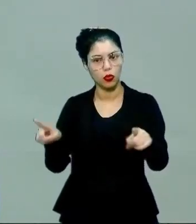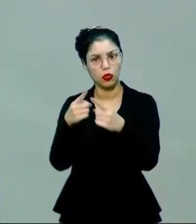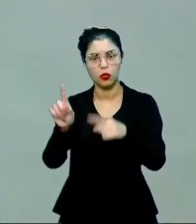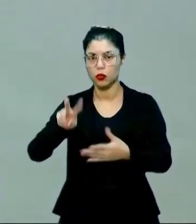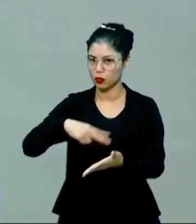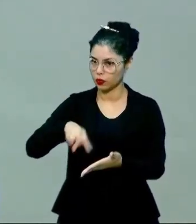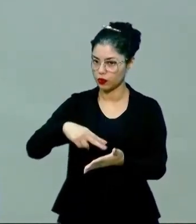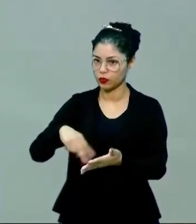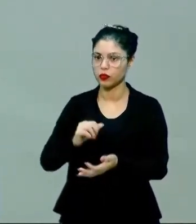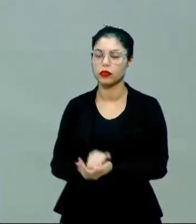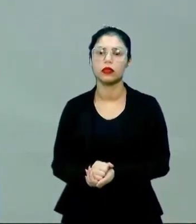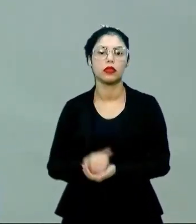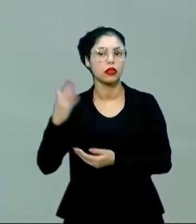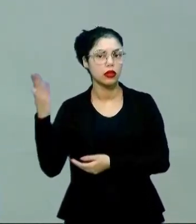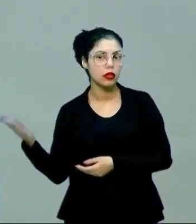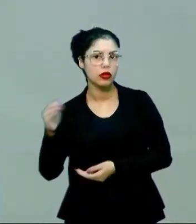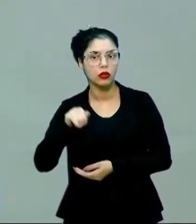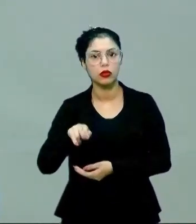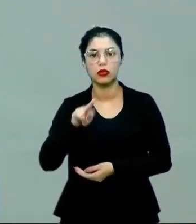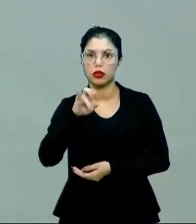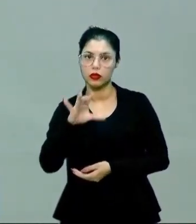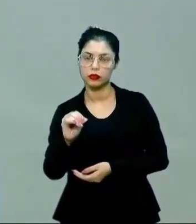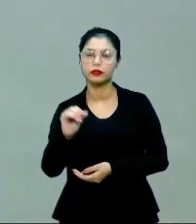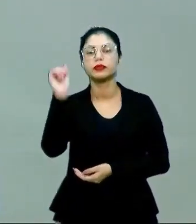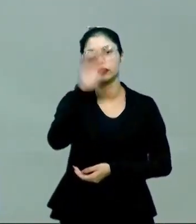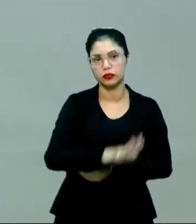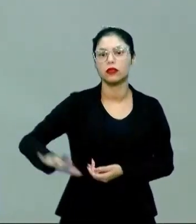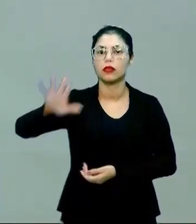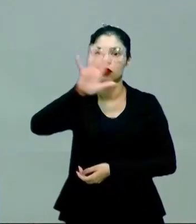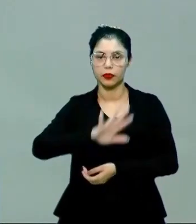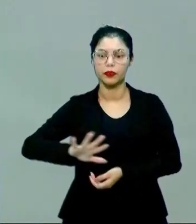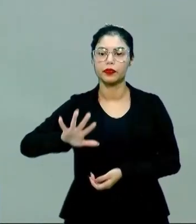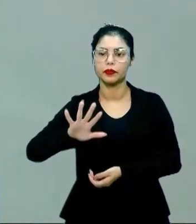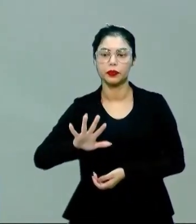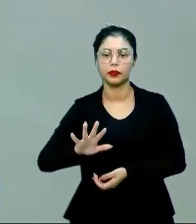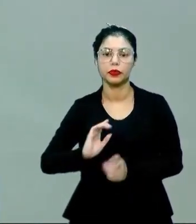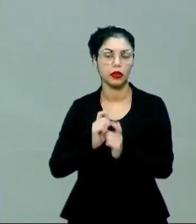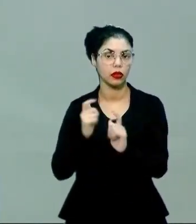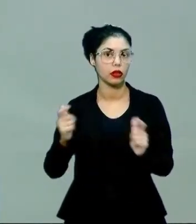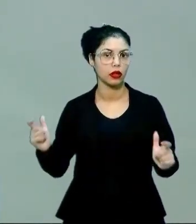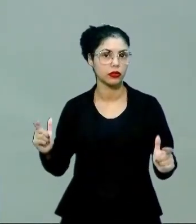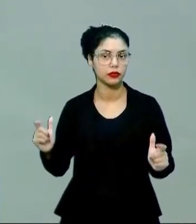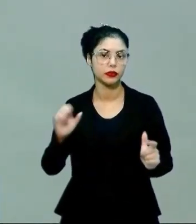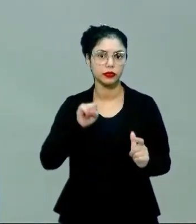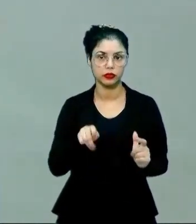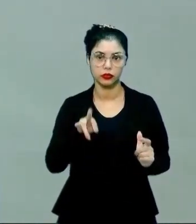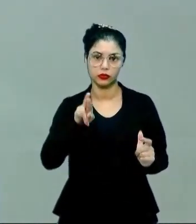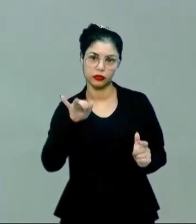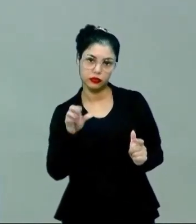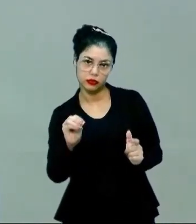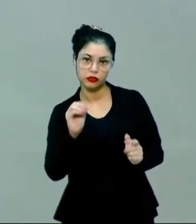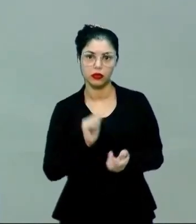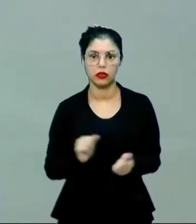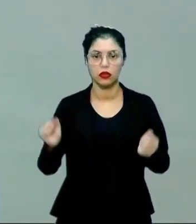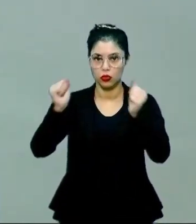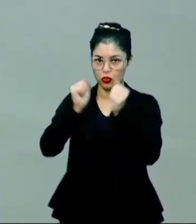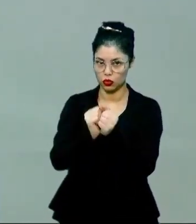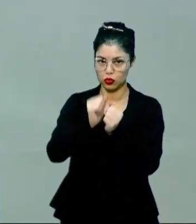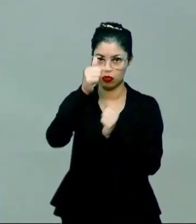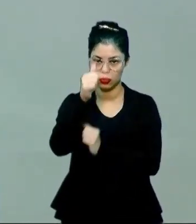uma dança. E a Unesco é esse órgão internacional. Então, esse aglomerado do Santuário de Bom Jesus de Matosinhos, com